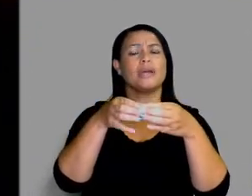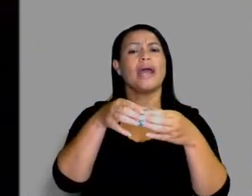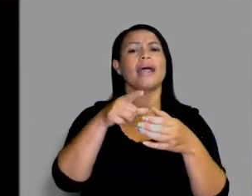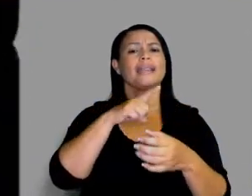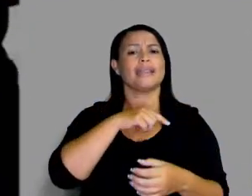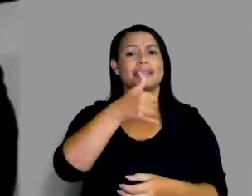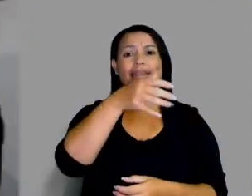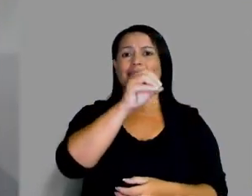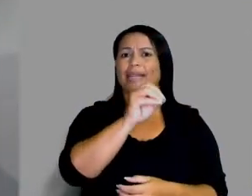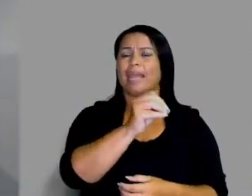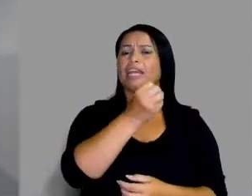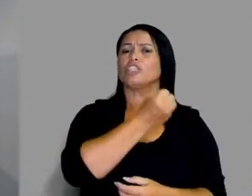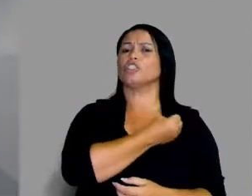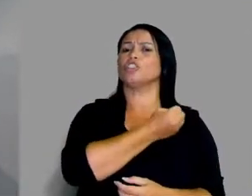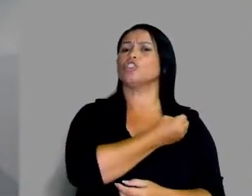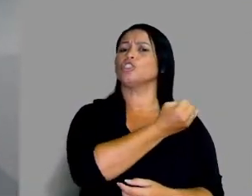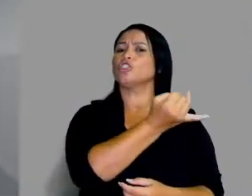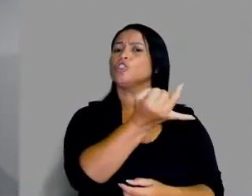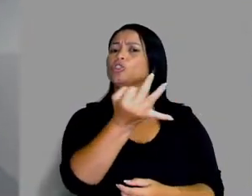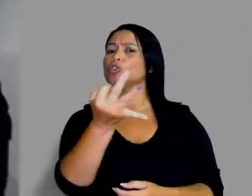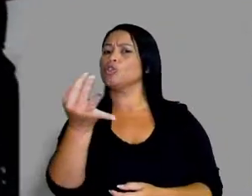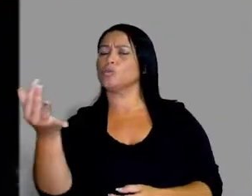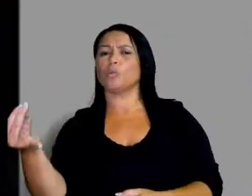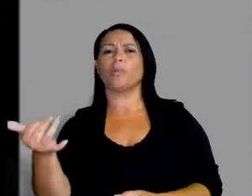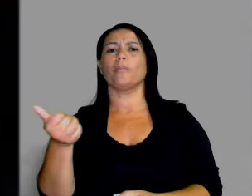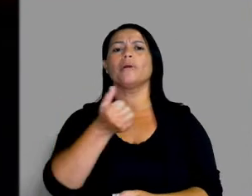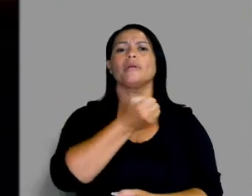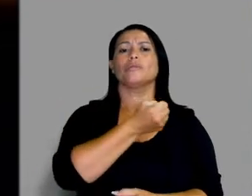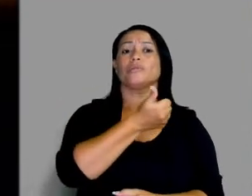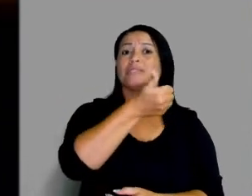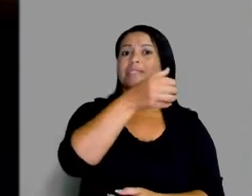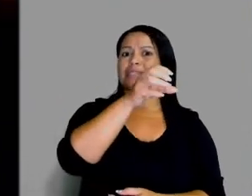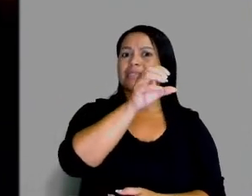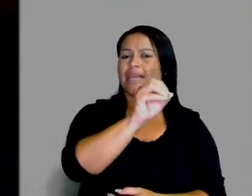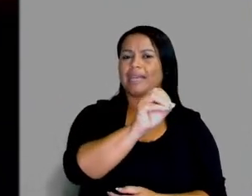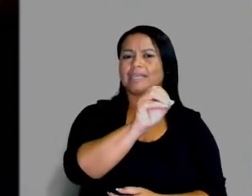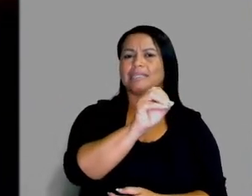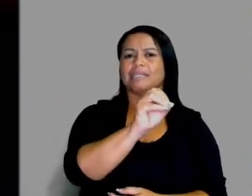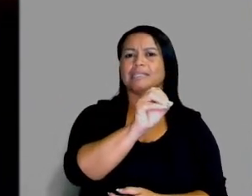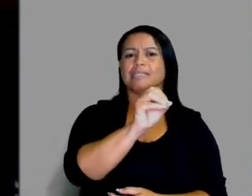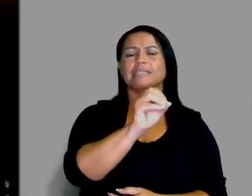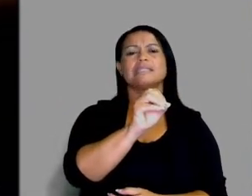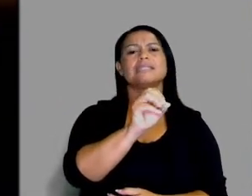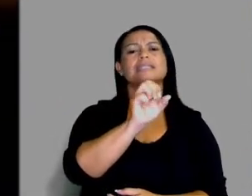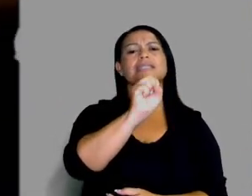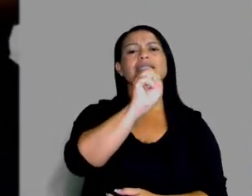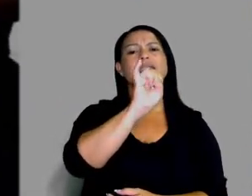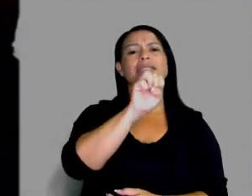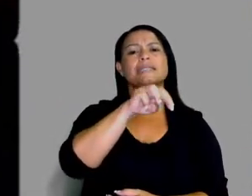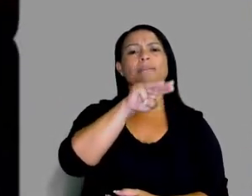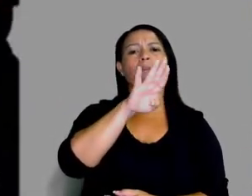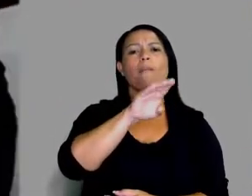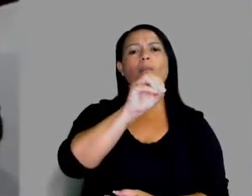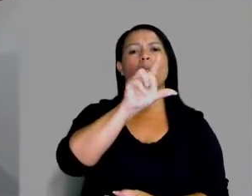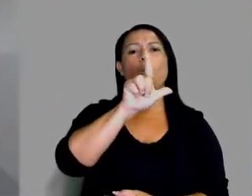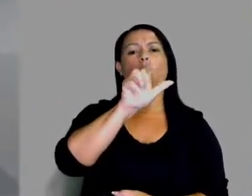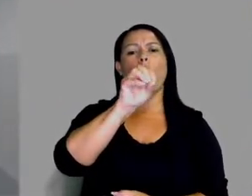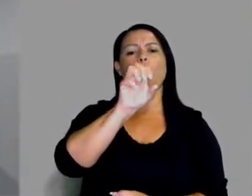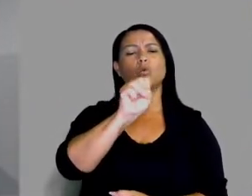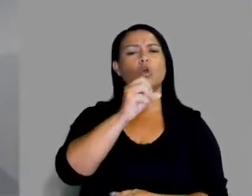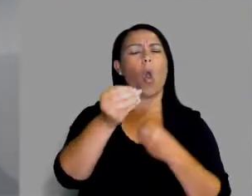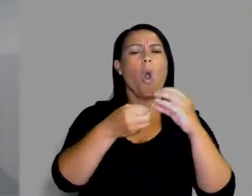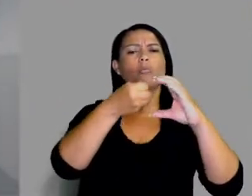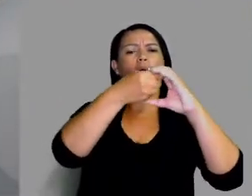de 10 algarismos, ou seja, 10 símbolos. Então, dessa forma, a gente